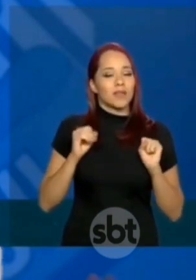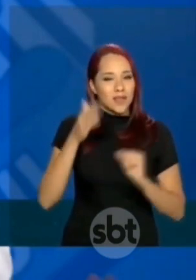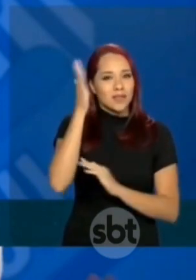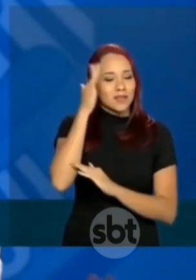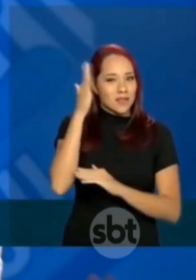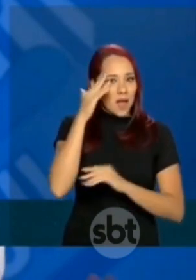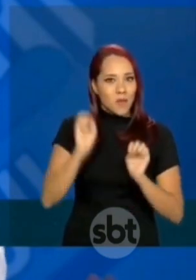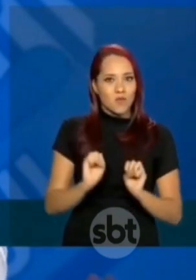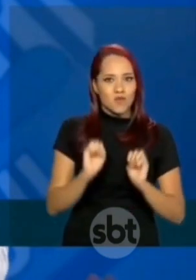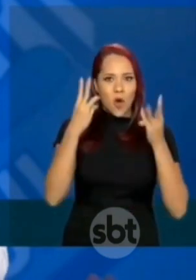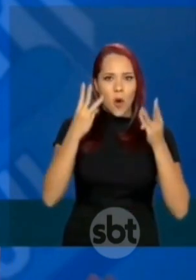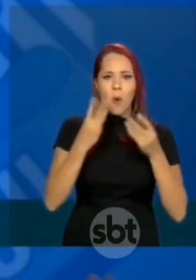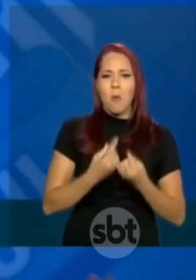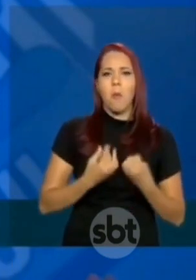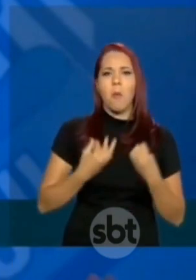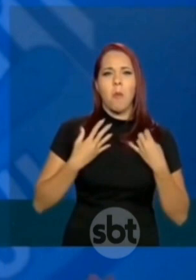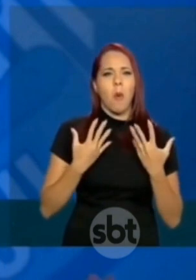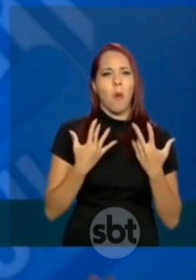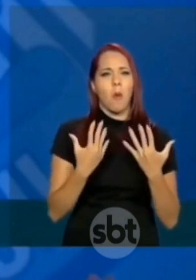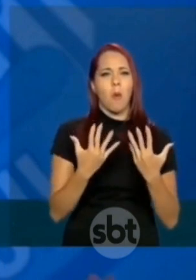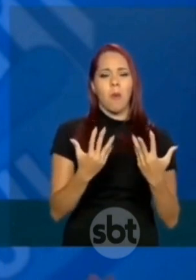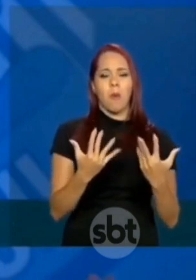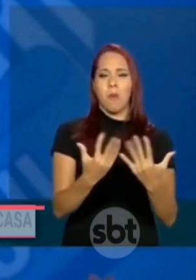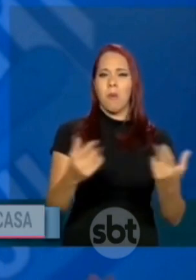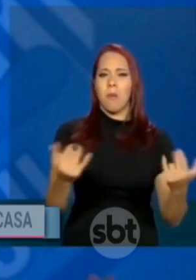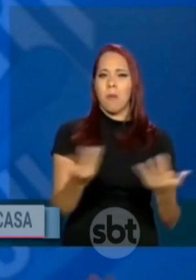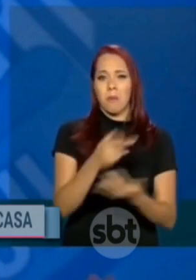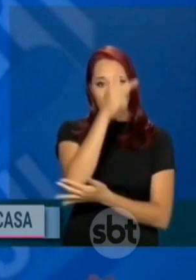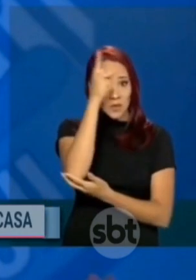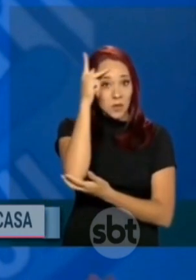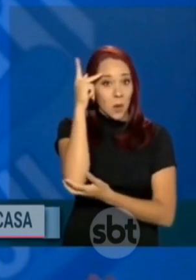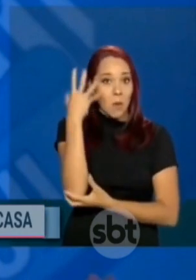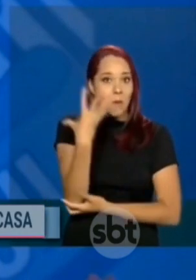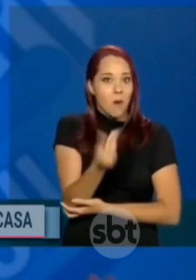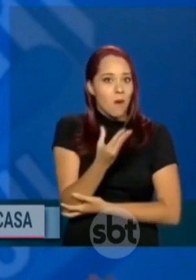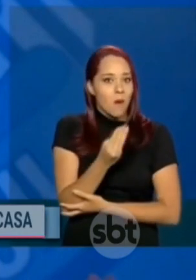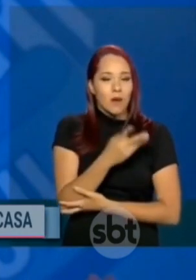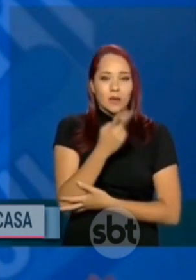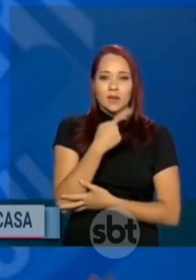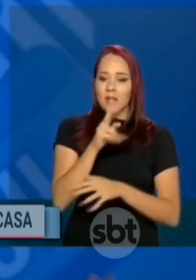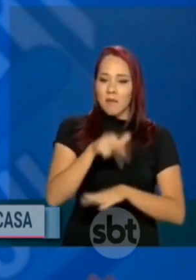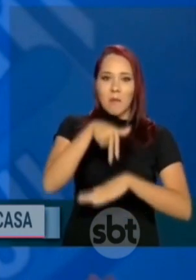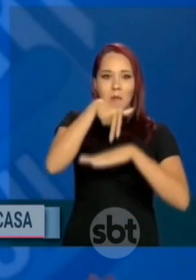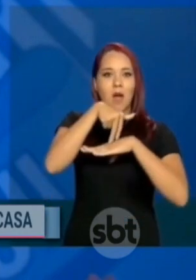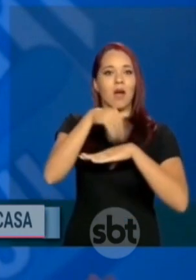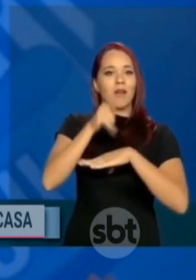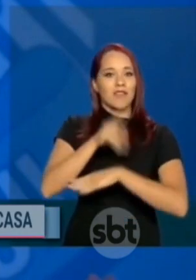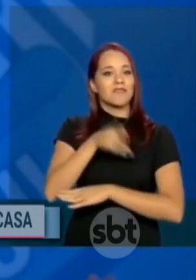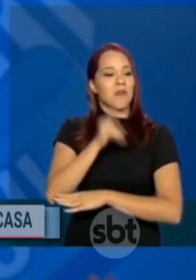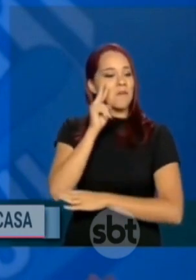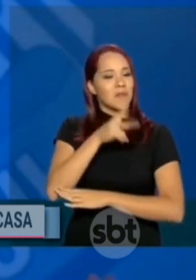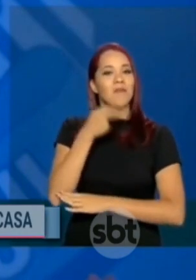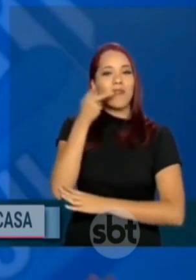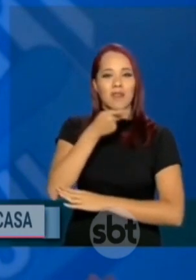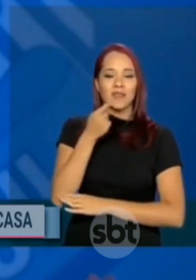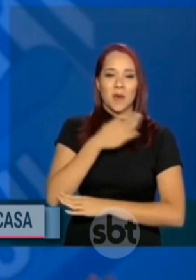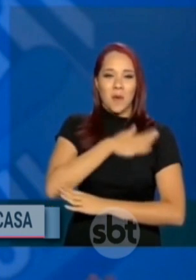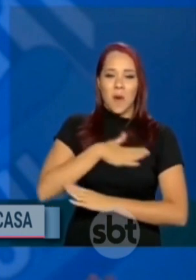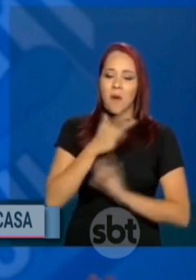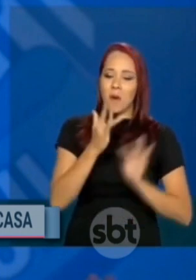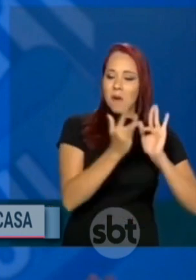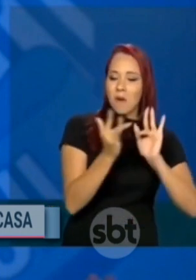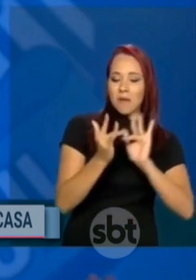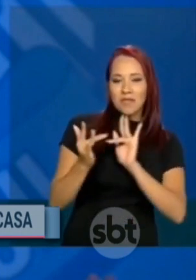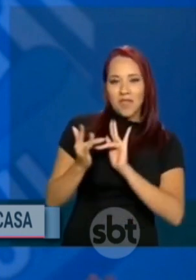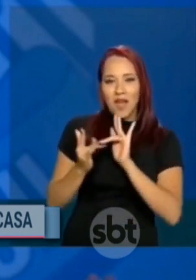são para milhões de pessoas. Quando estão no mesmo palco, eu vi você falando que você gosta do